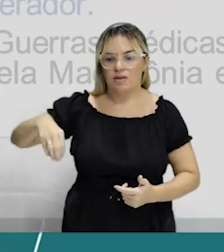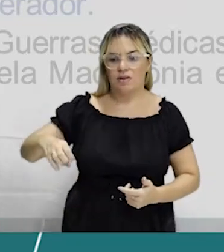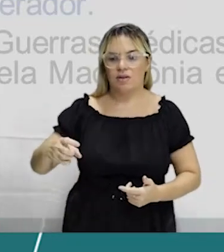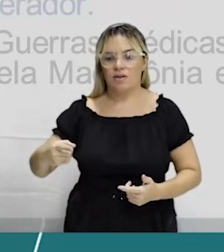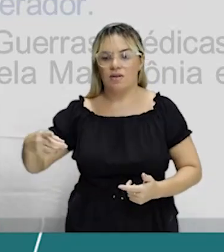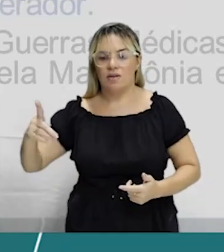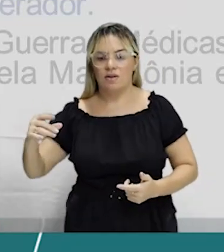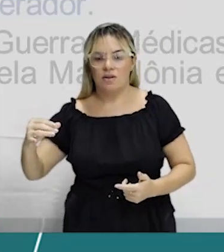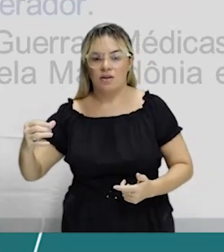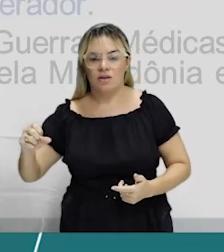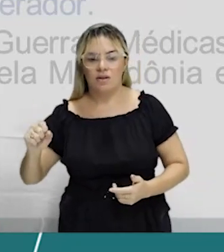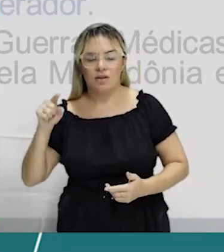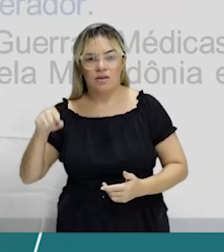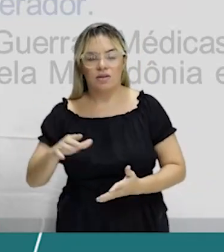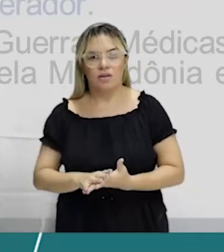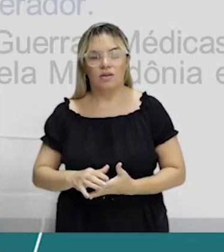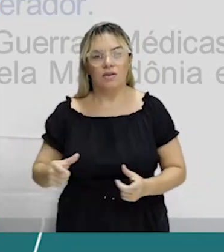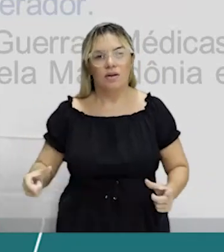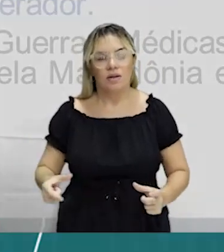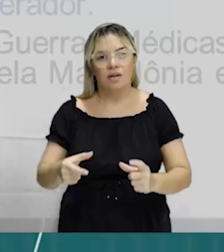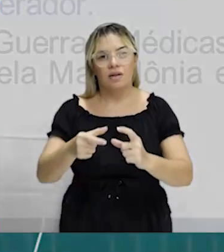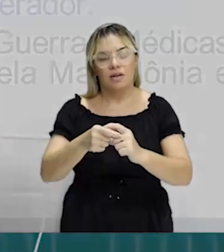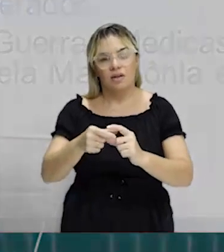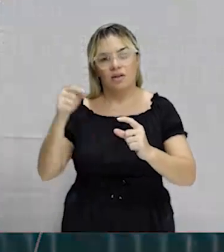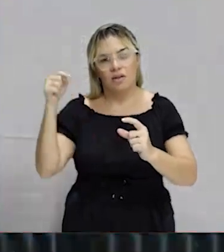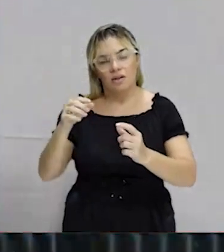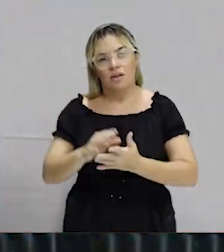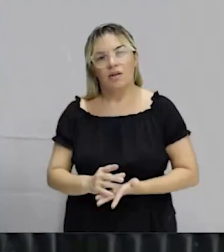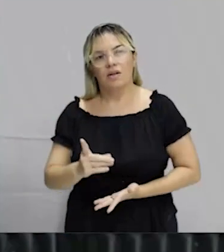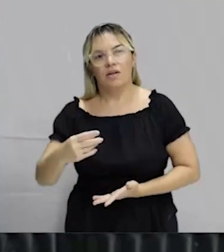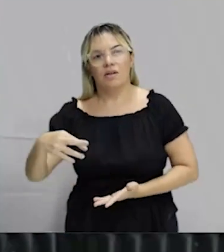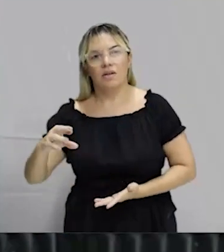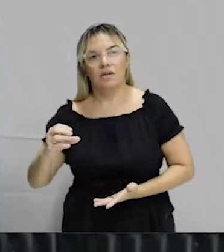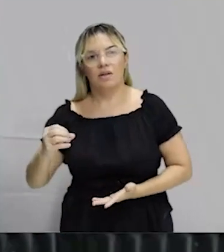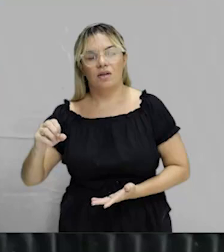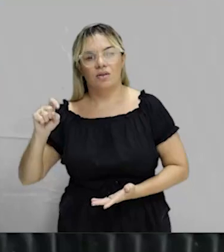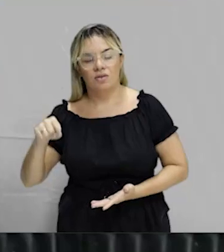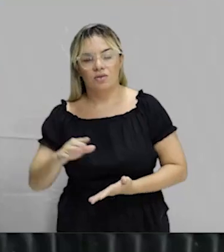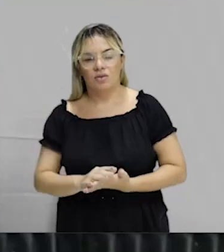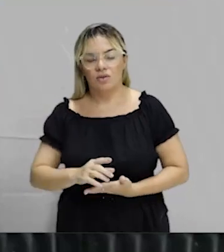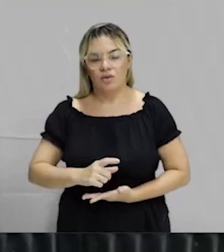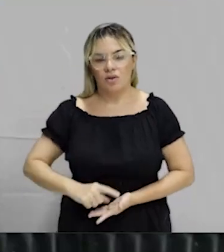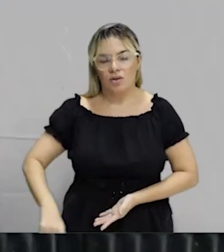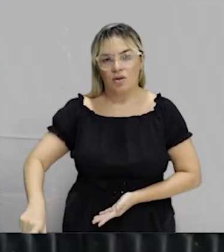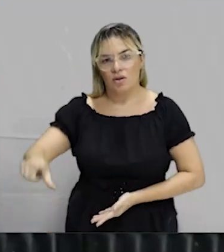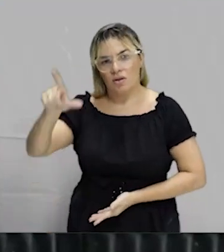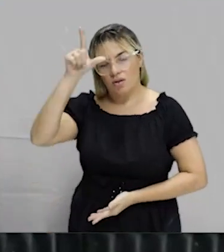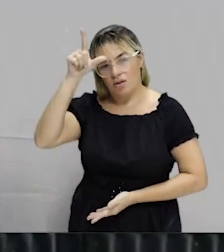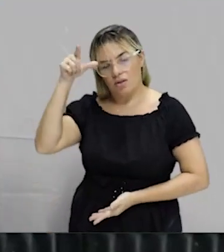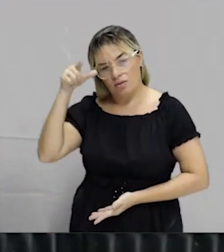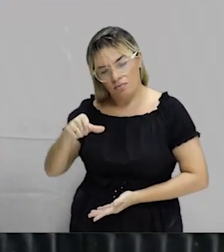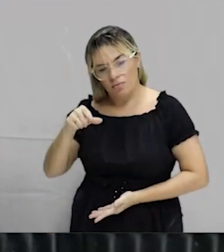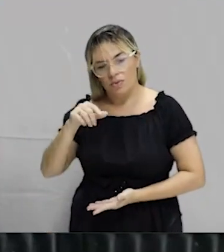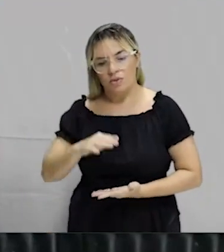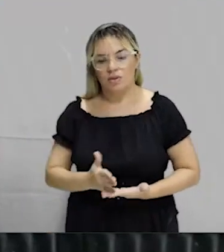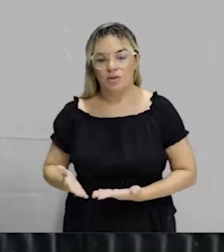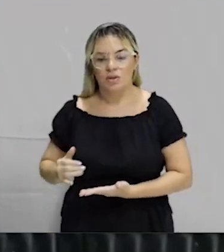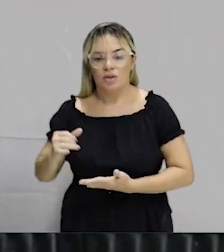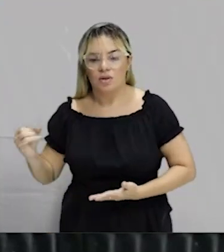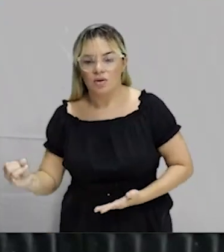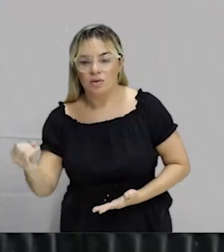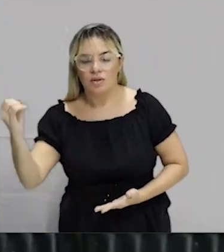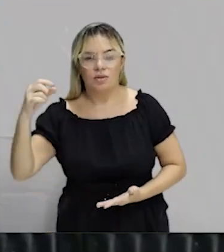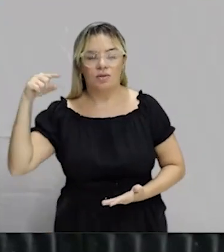Delos, comandada por Atenas. A Liga de Delos, comandada por Atenas, ela foi muito importante para